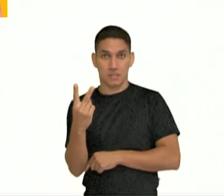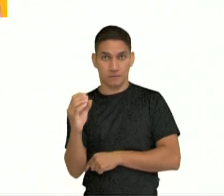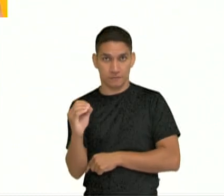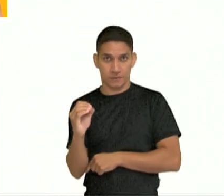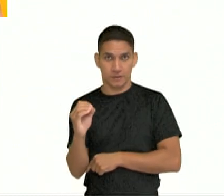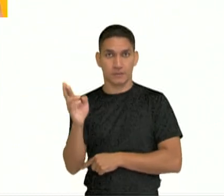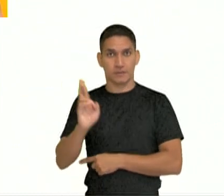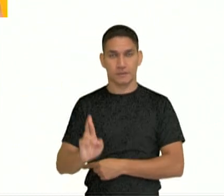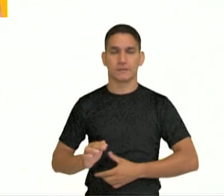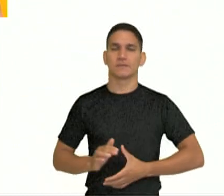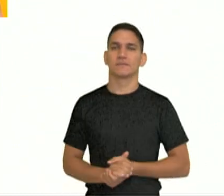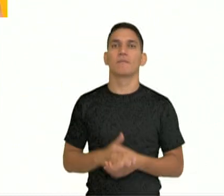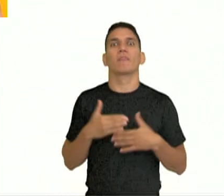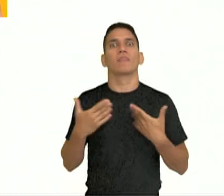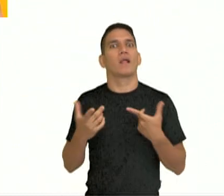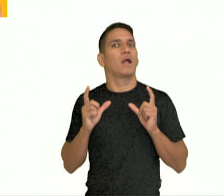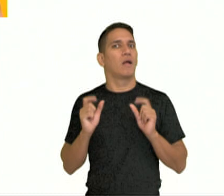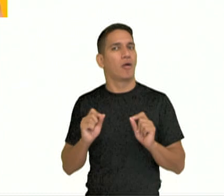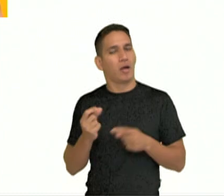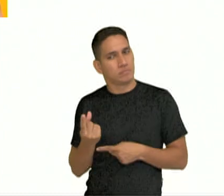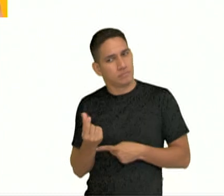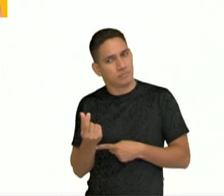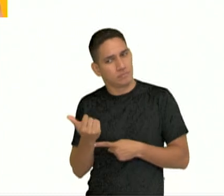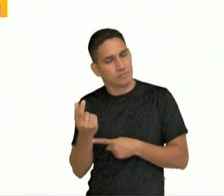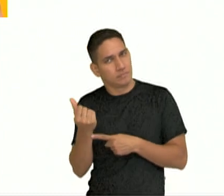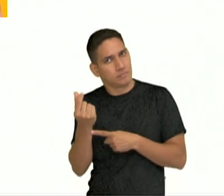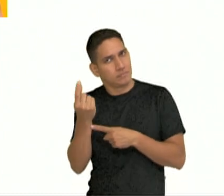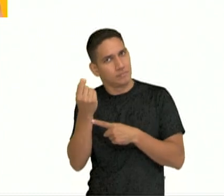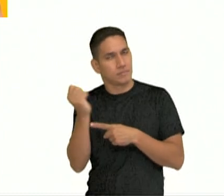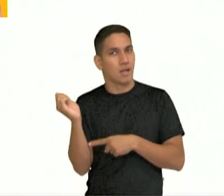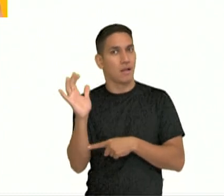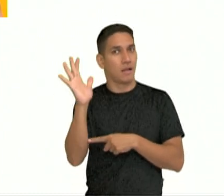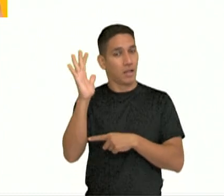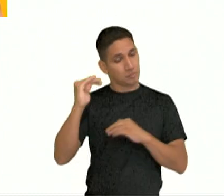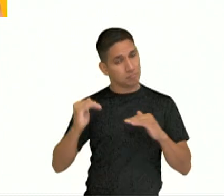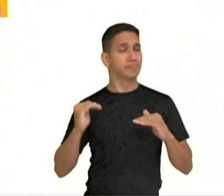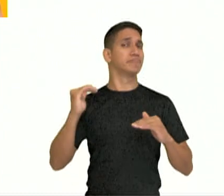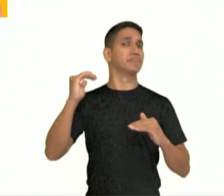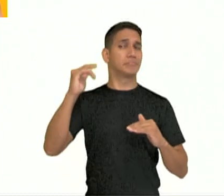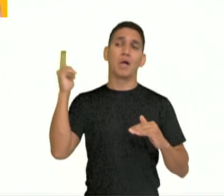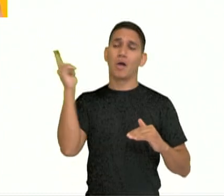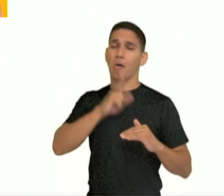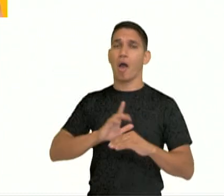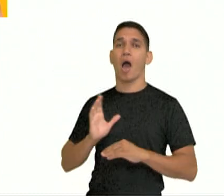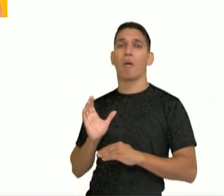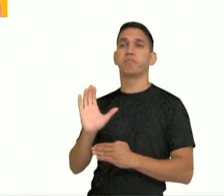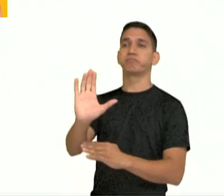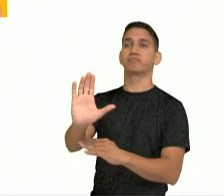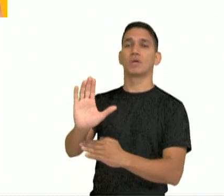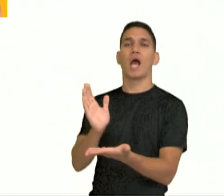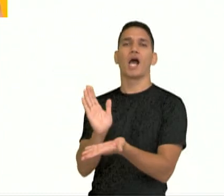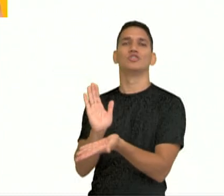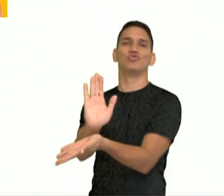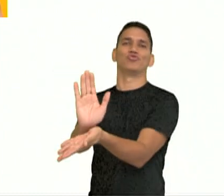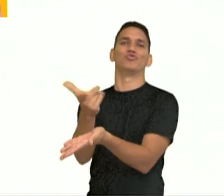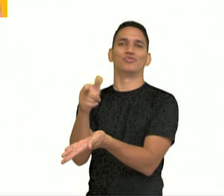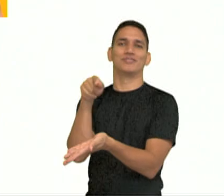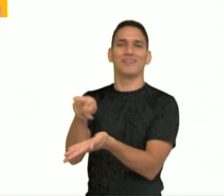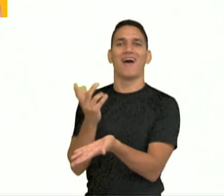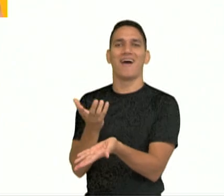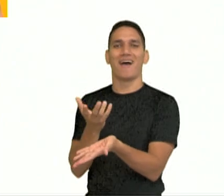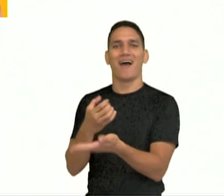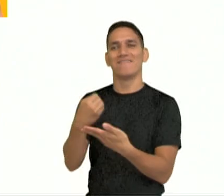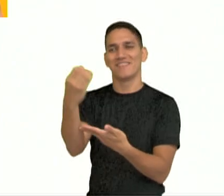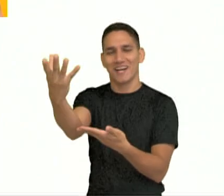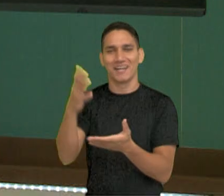R$ 1.320. Então é um valor bastante considerável para ela contribuir na viagem, não é verdade? Mas a